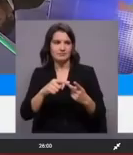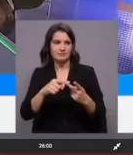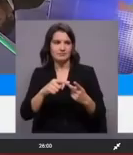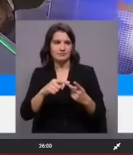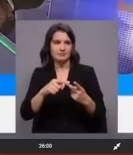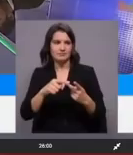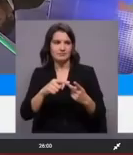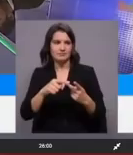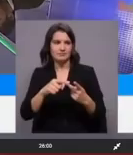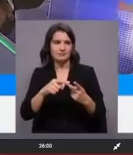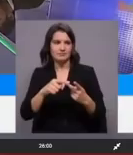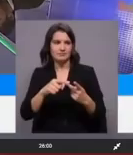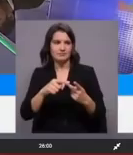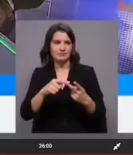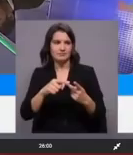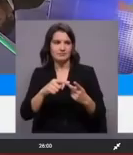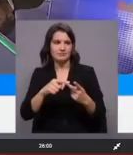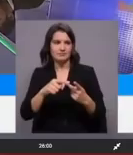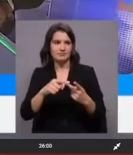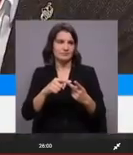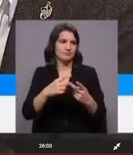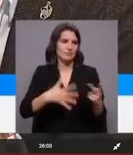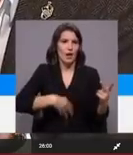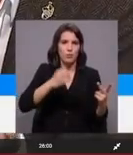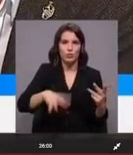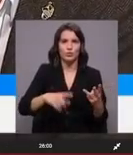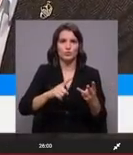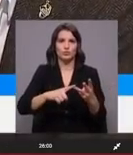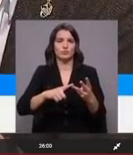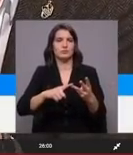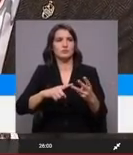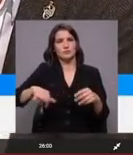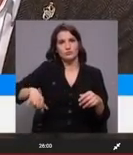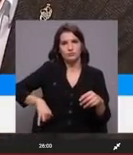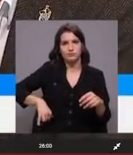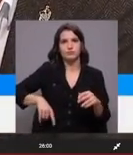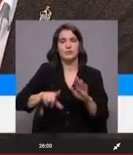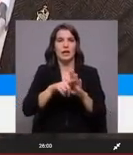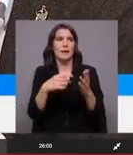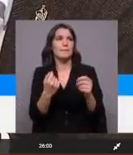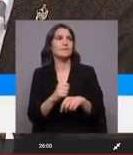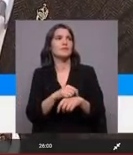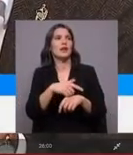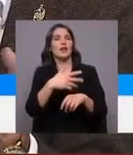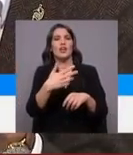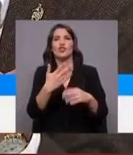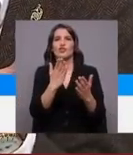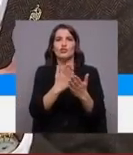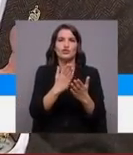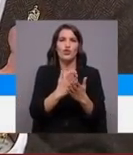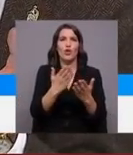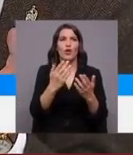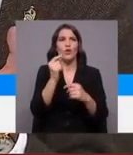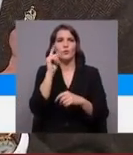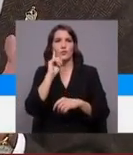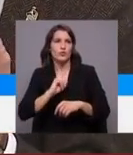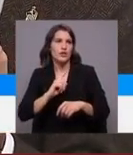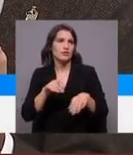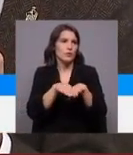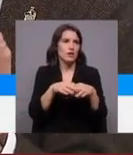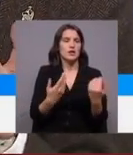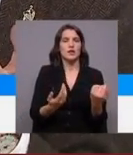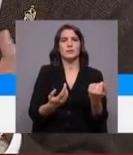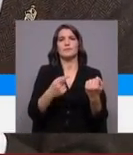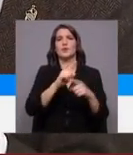mesmo da eutanásia e etc profissão nas drogas leves né inteligente serve nas escolas nas